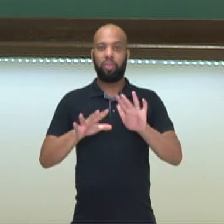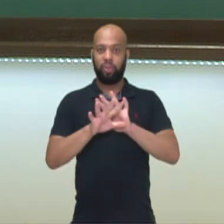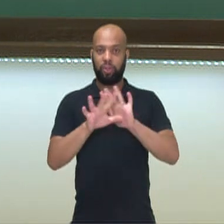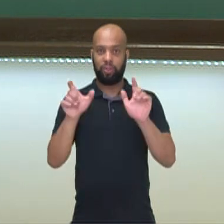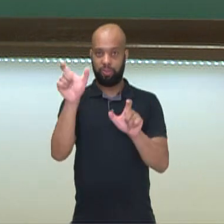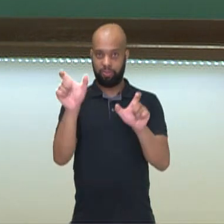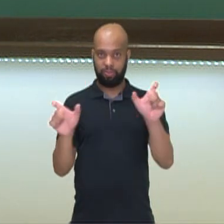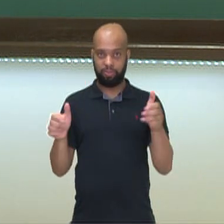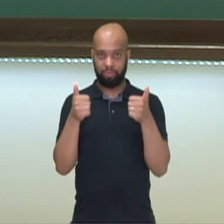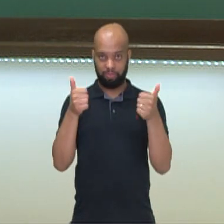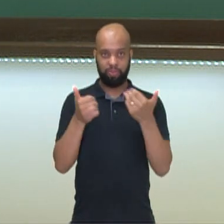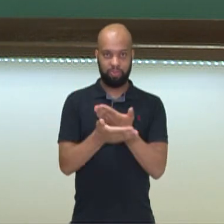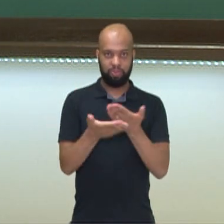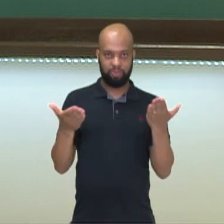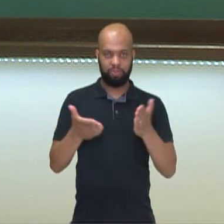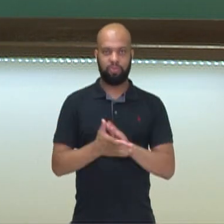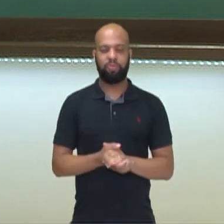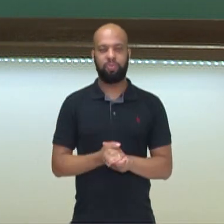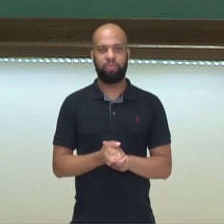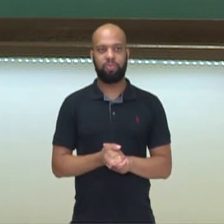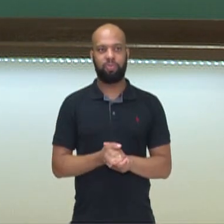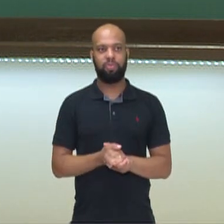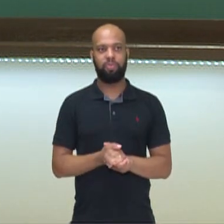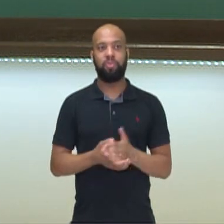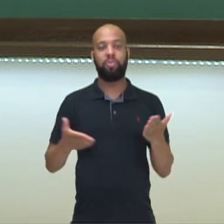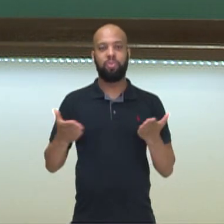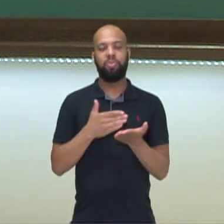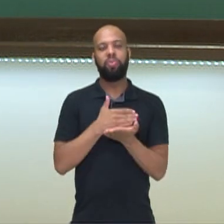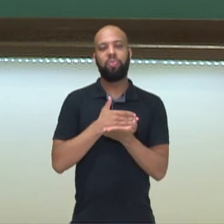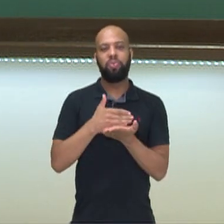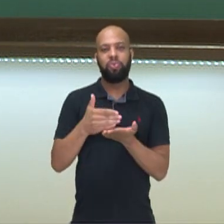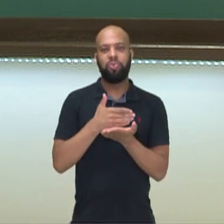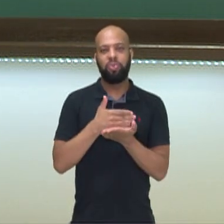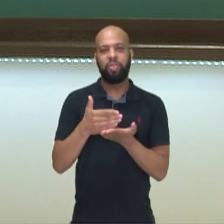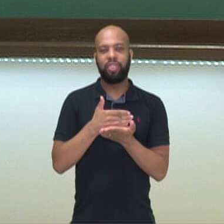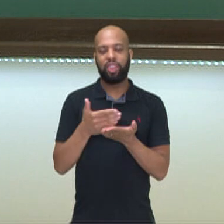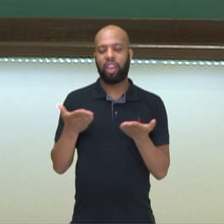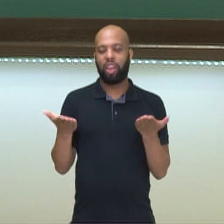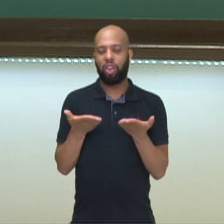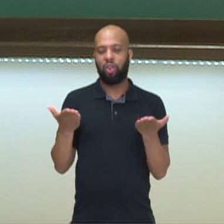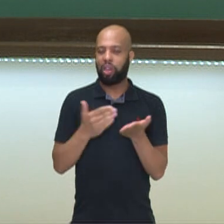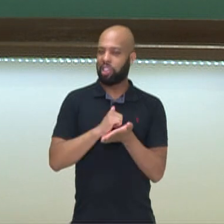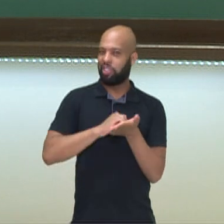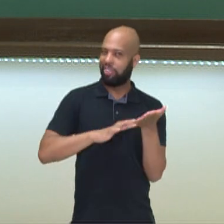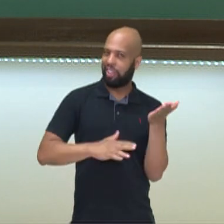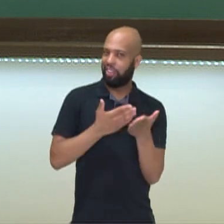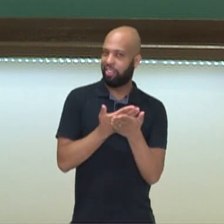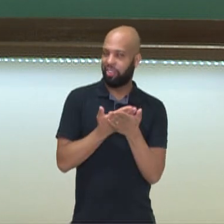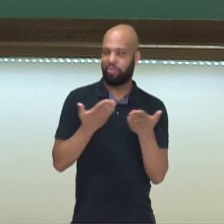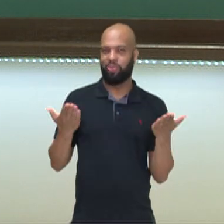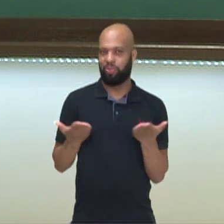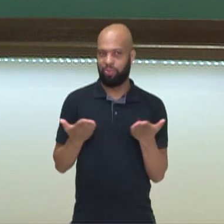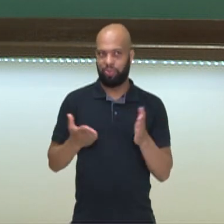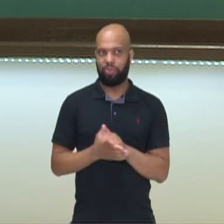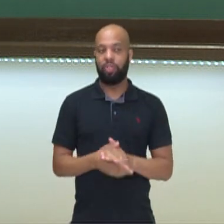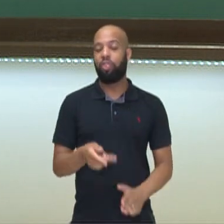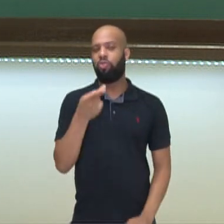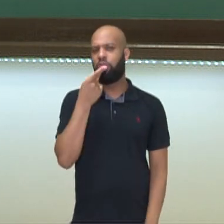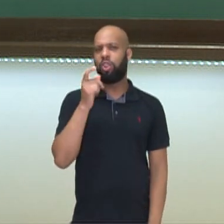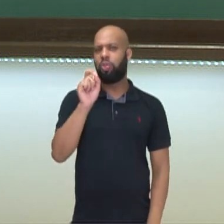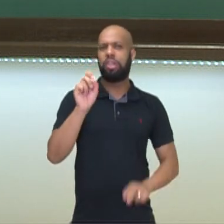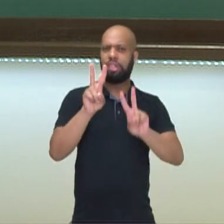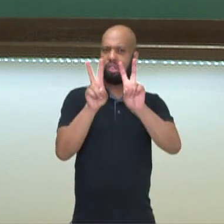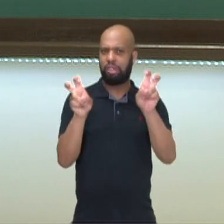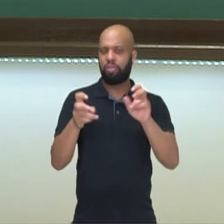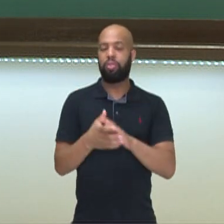Olá, pessoal, tudo bem? Vamos iniciar então as nossas atividades de hoje. Vamos falar